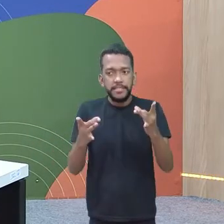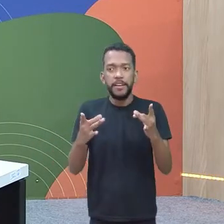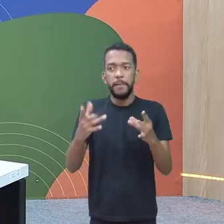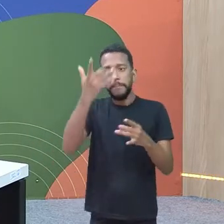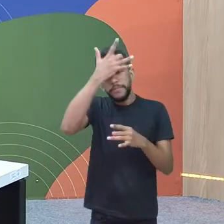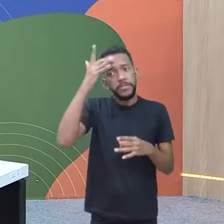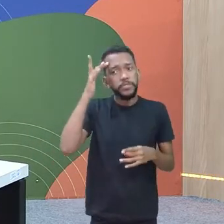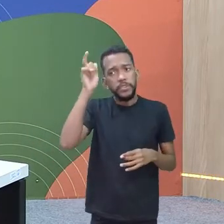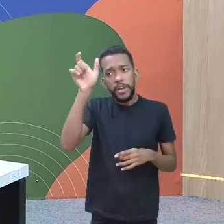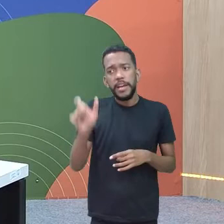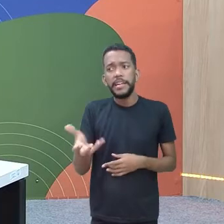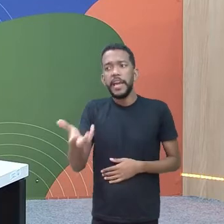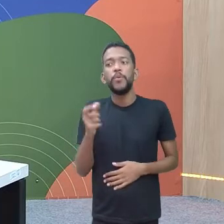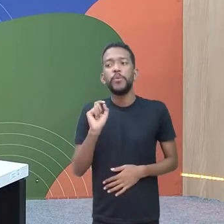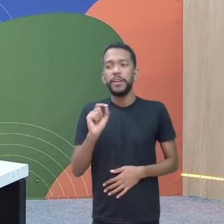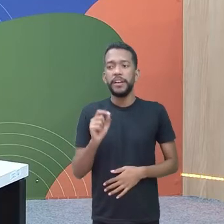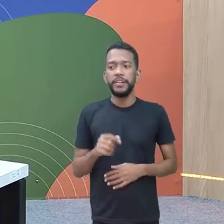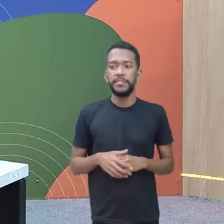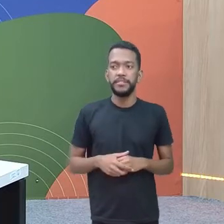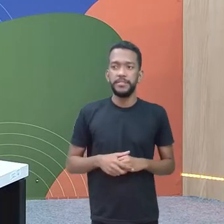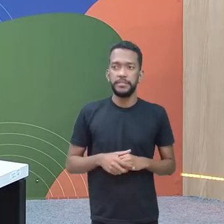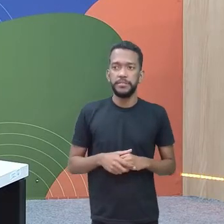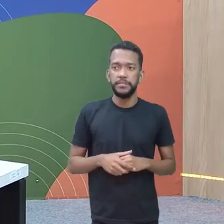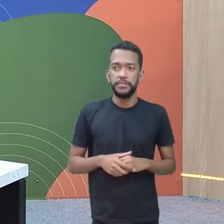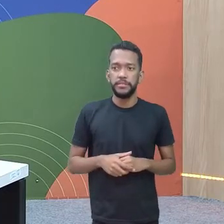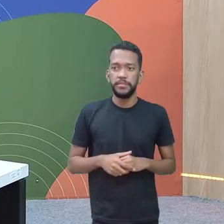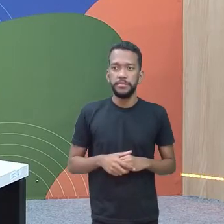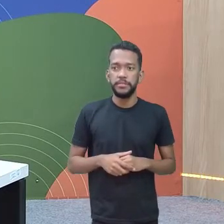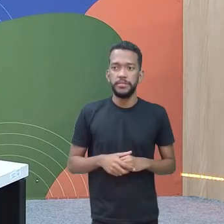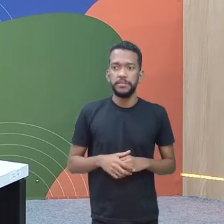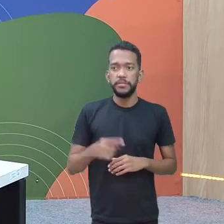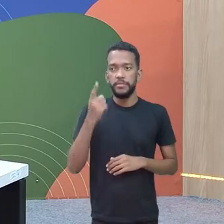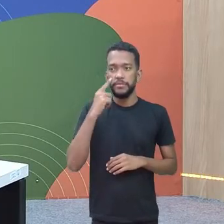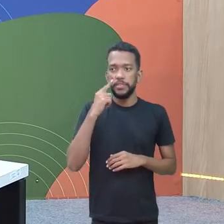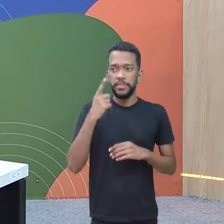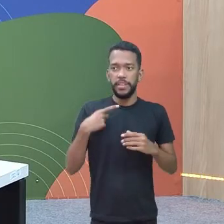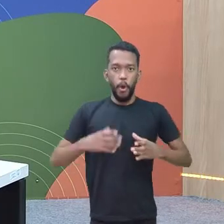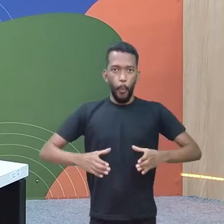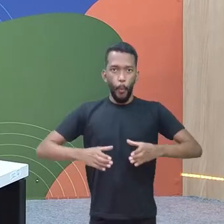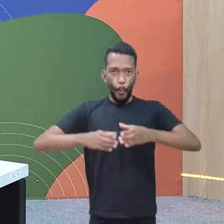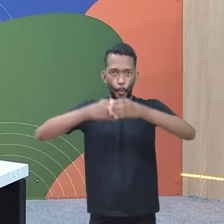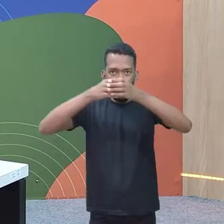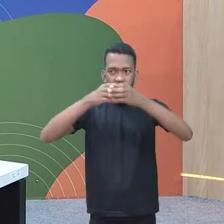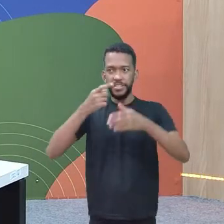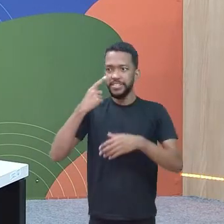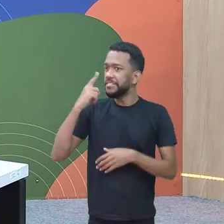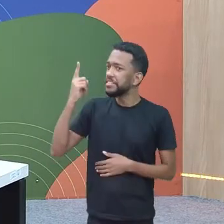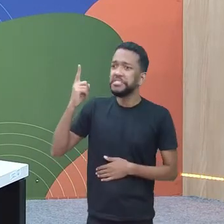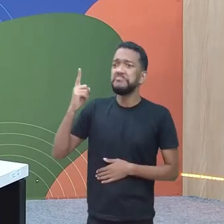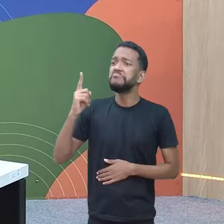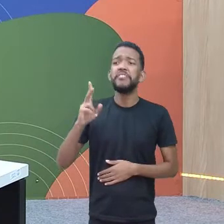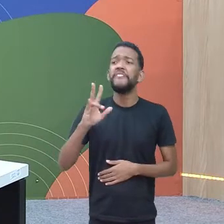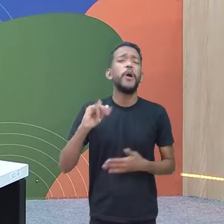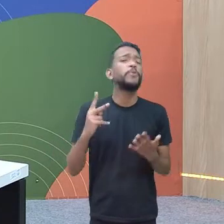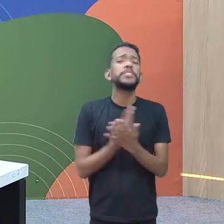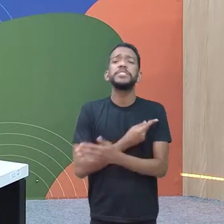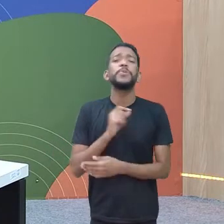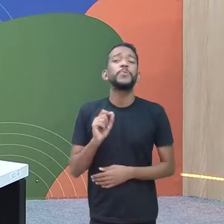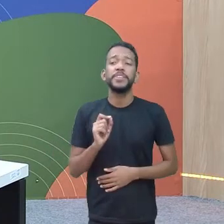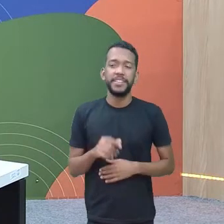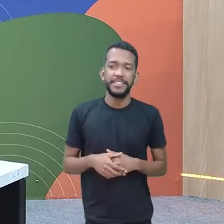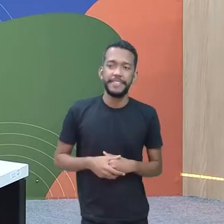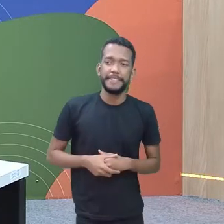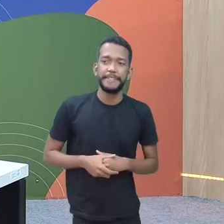vou pegar esse outro recipiente. Vamos lá. Esse aqui, ó. Vamos ver o que é que vai acontecer com